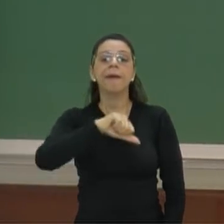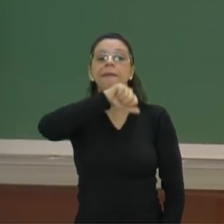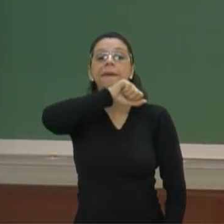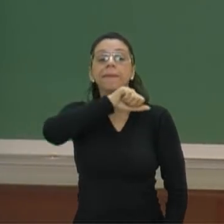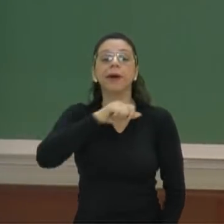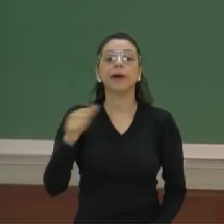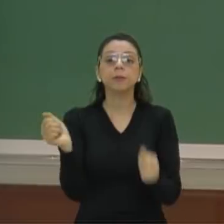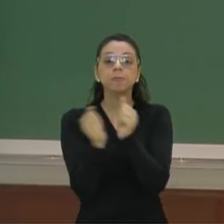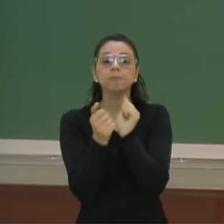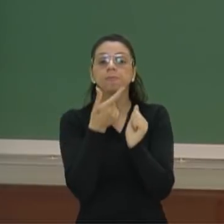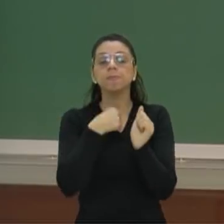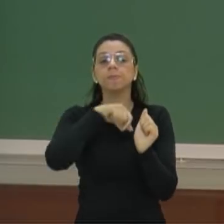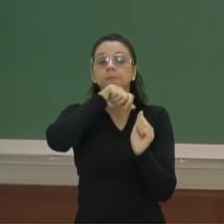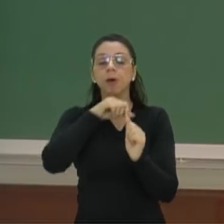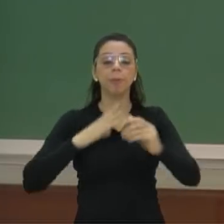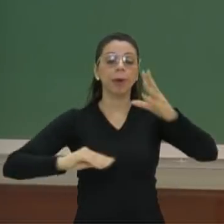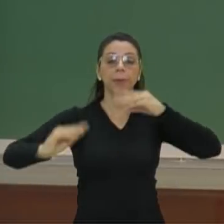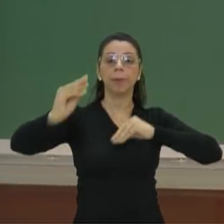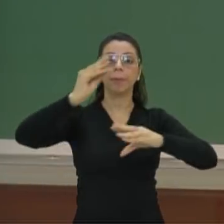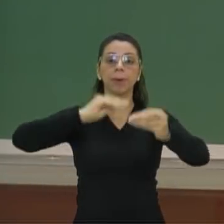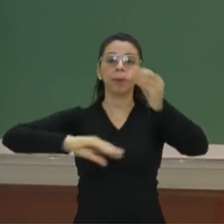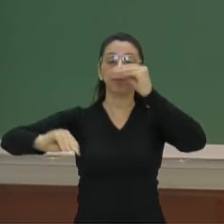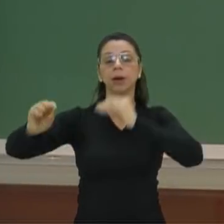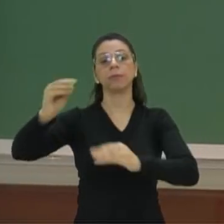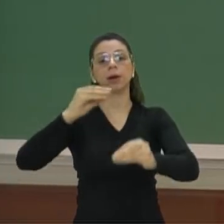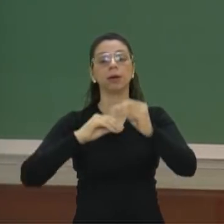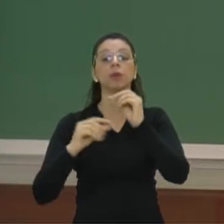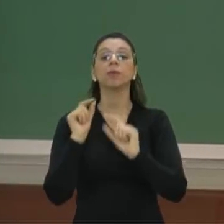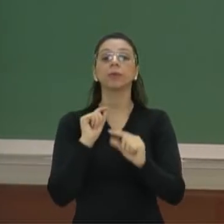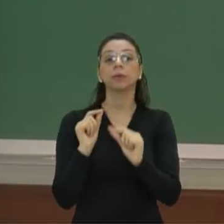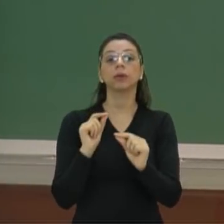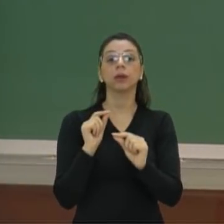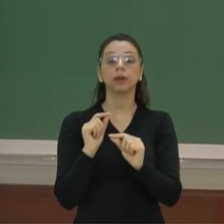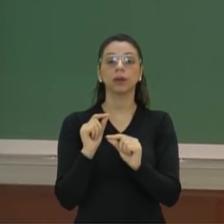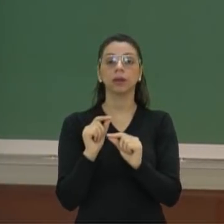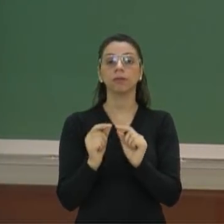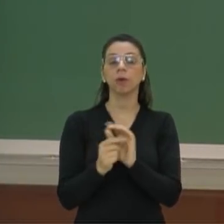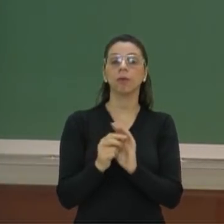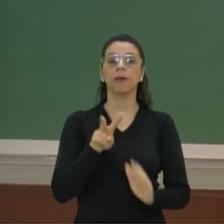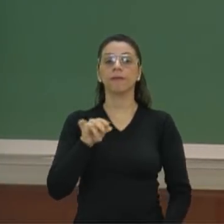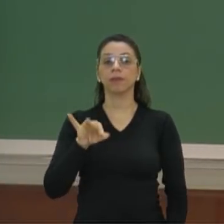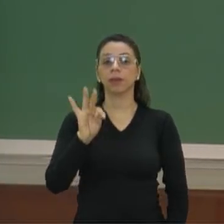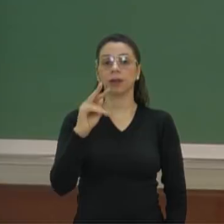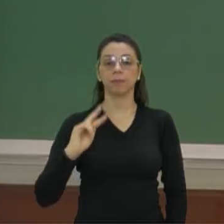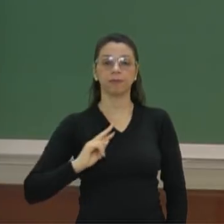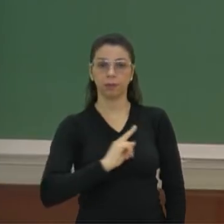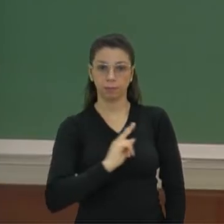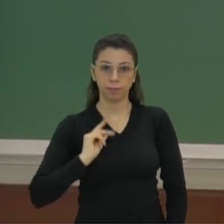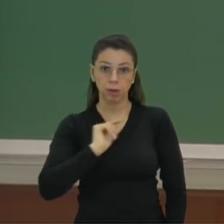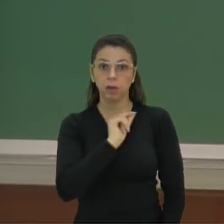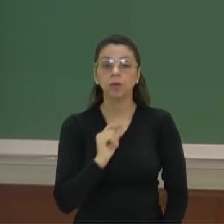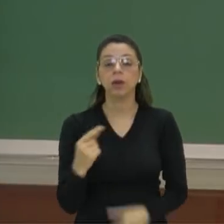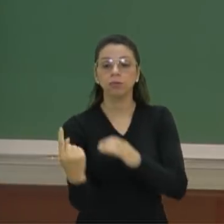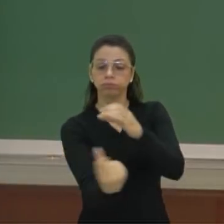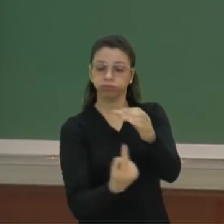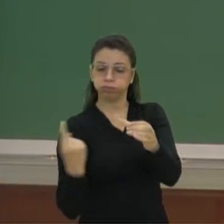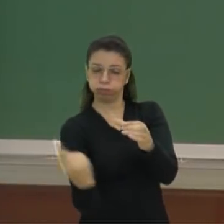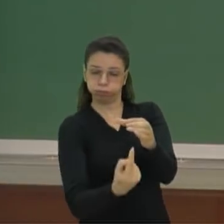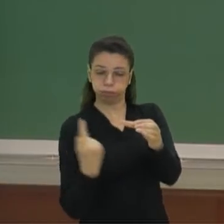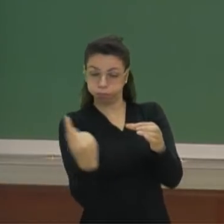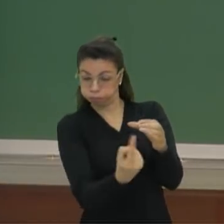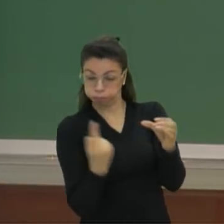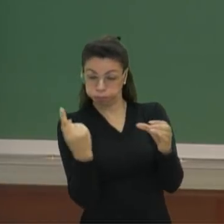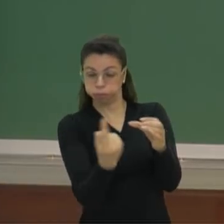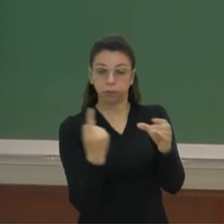junto com o pai conversando e estão fazendo uma vitamina e estão ligando o liquidificador. Esse barulho, o cachorro começa a latir. E você está